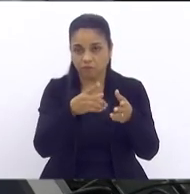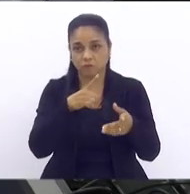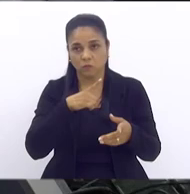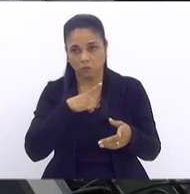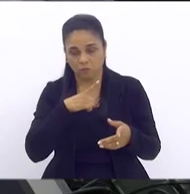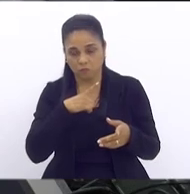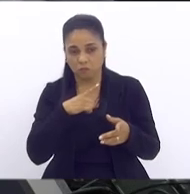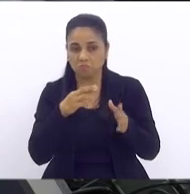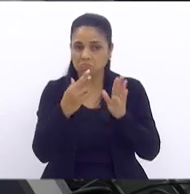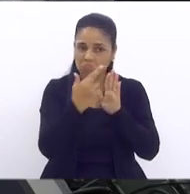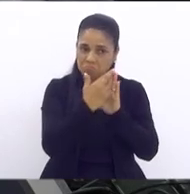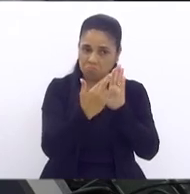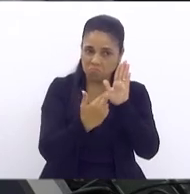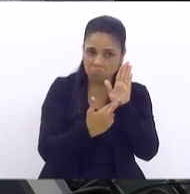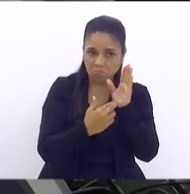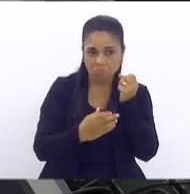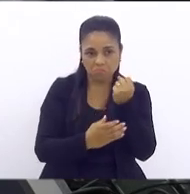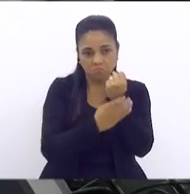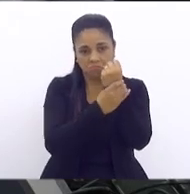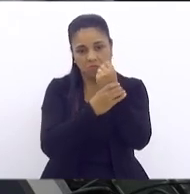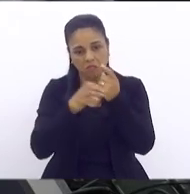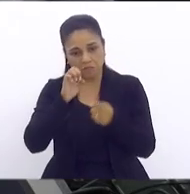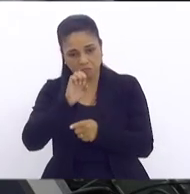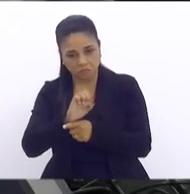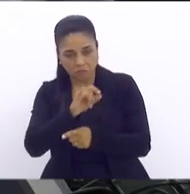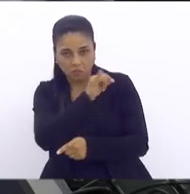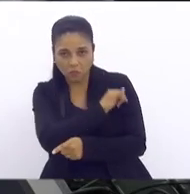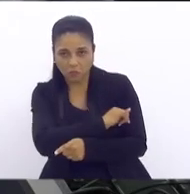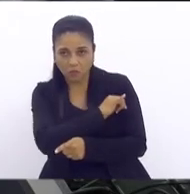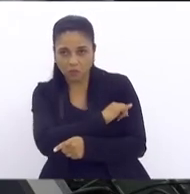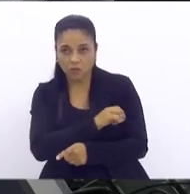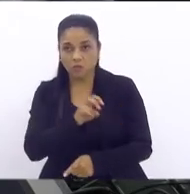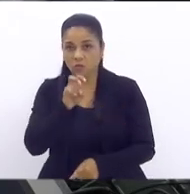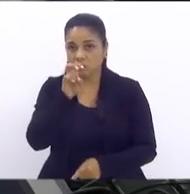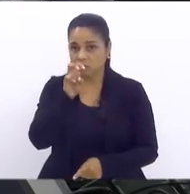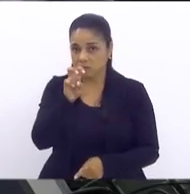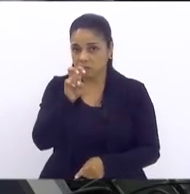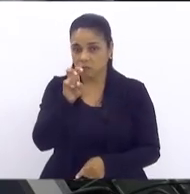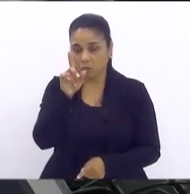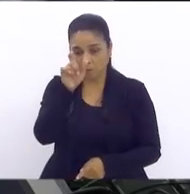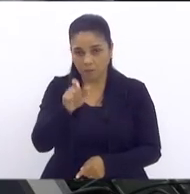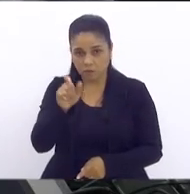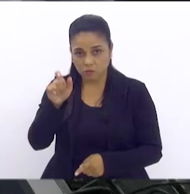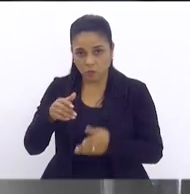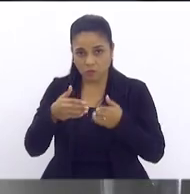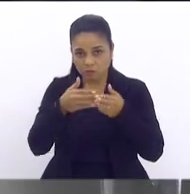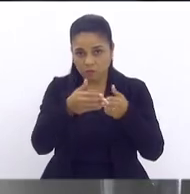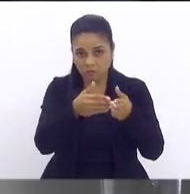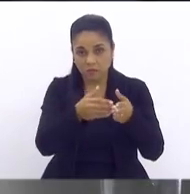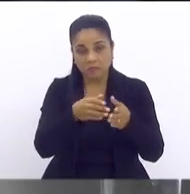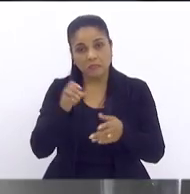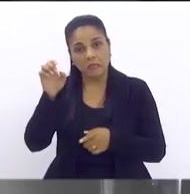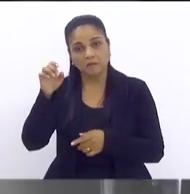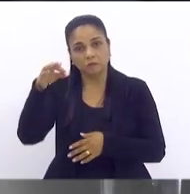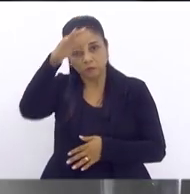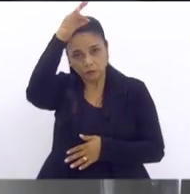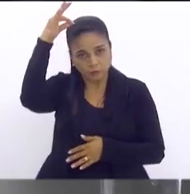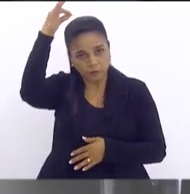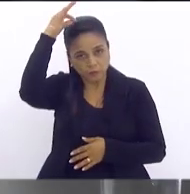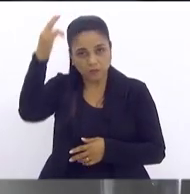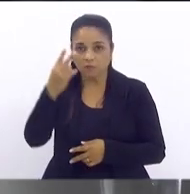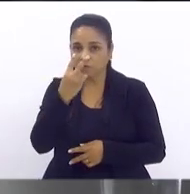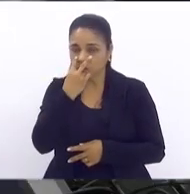de segurança aqui no Rio de 5 tripulantes e posso ter no Espírito Santo 0?